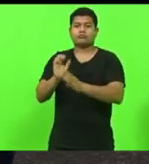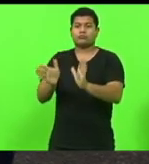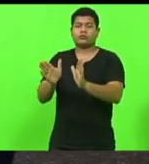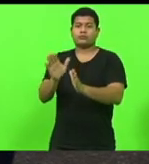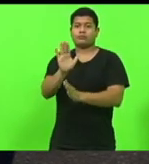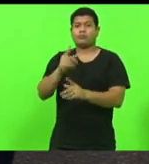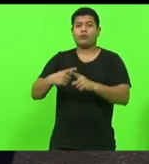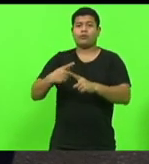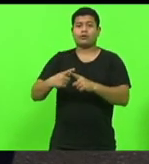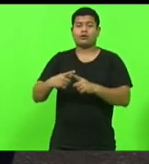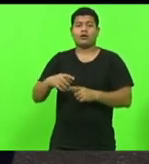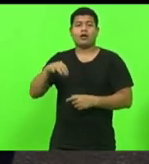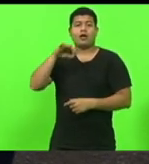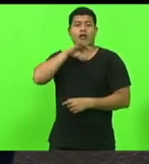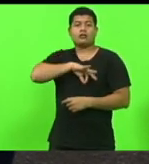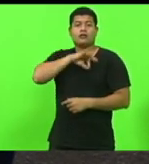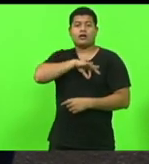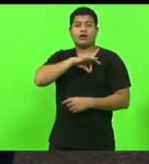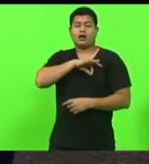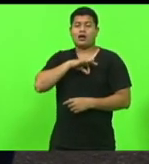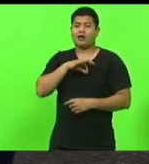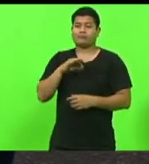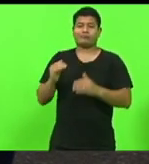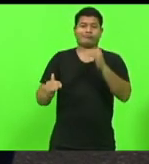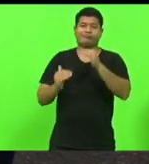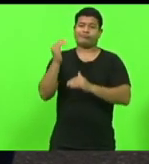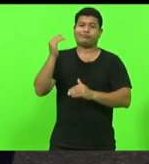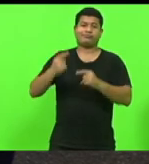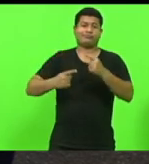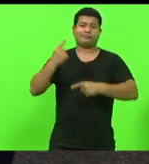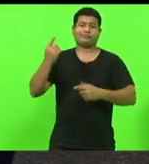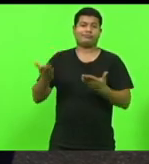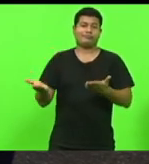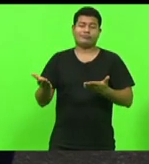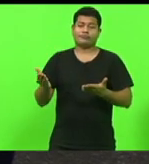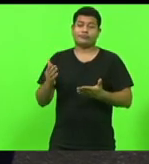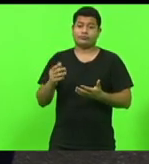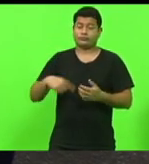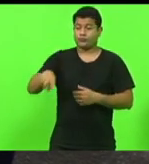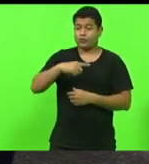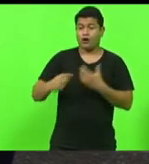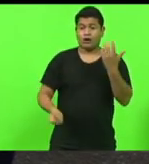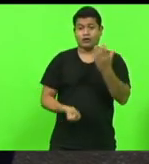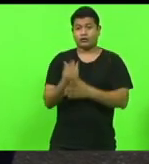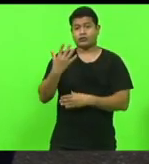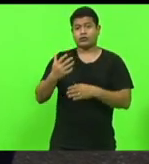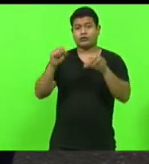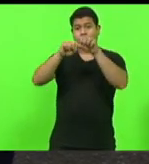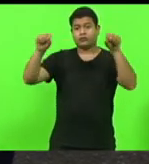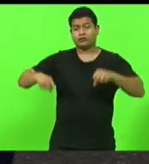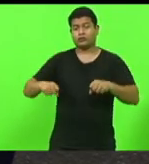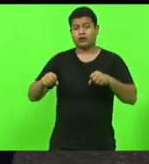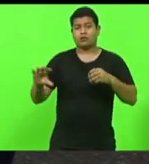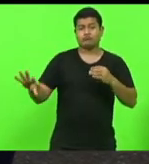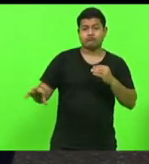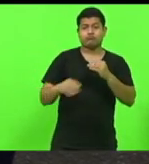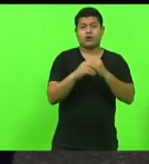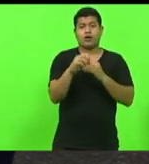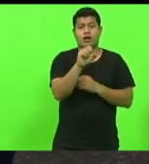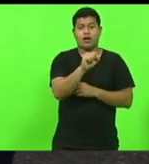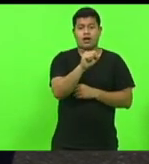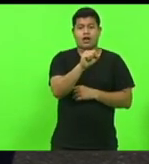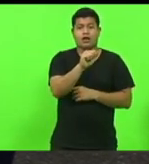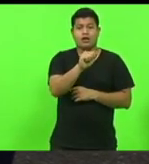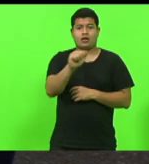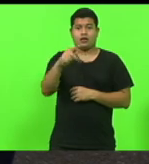Então, nós estamos criando um sistema para que eles sejam incorporados à SAP, para que eles